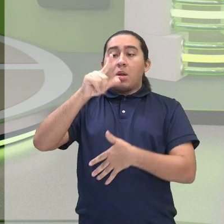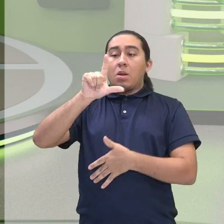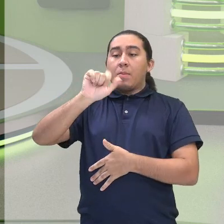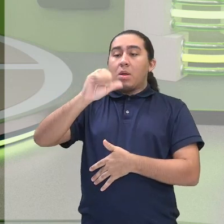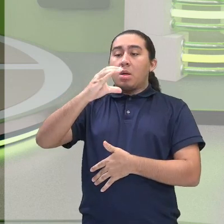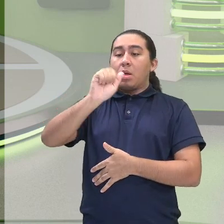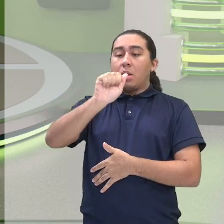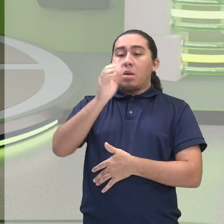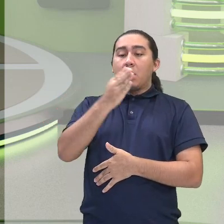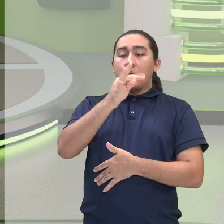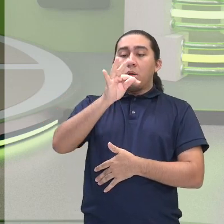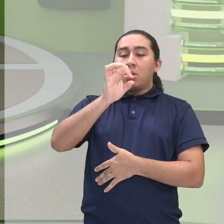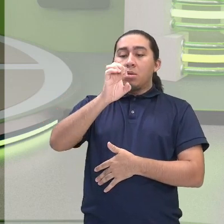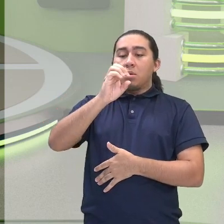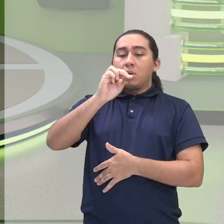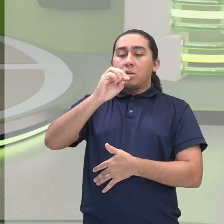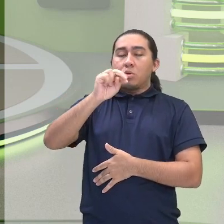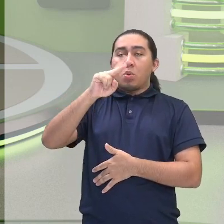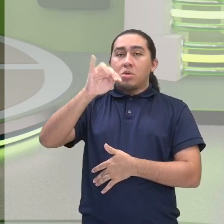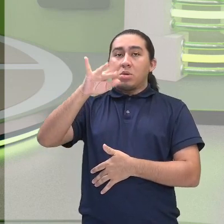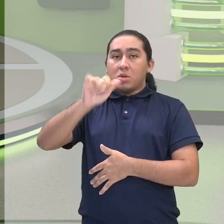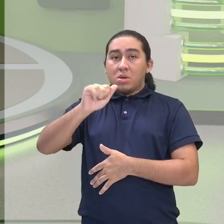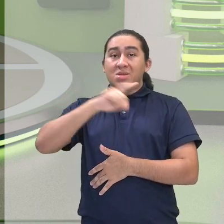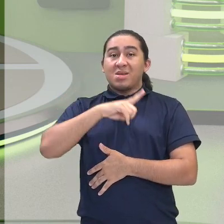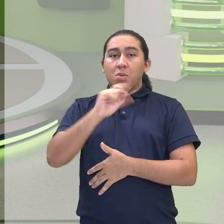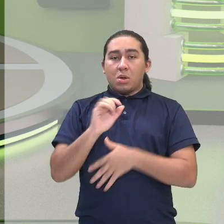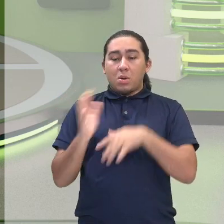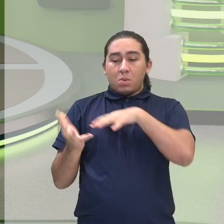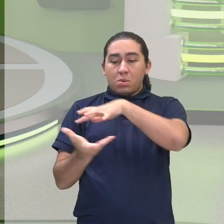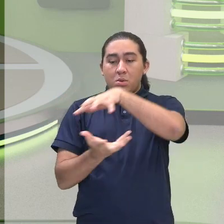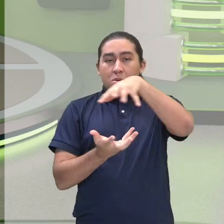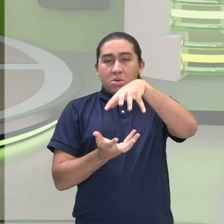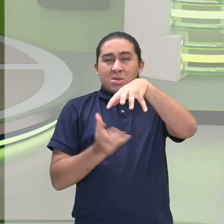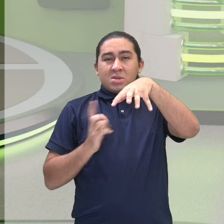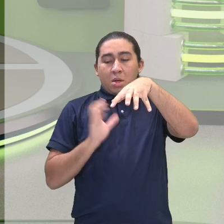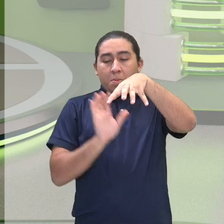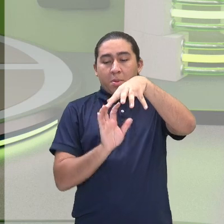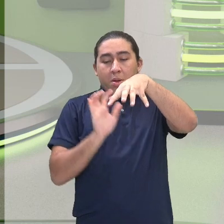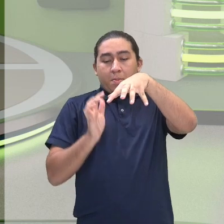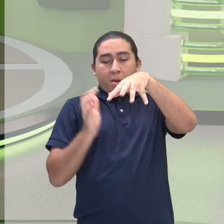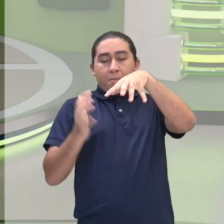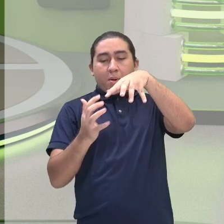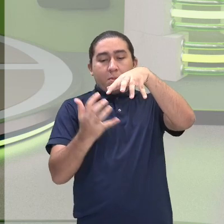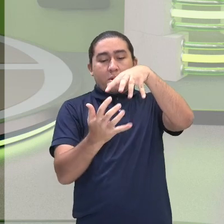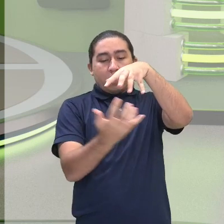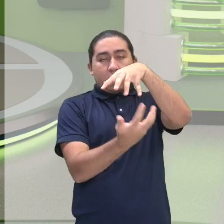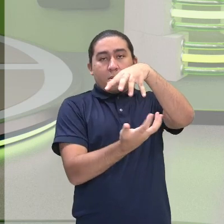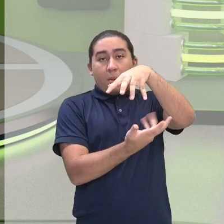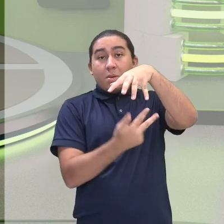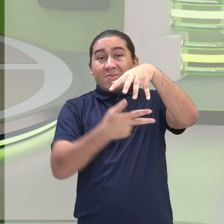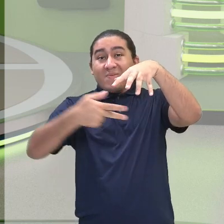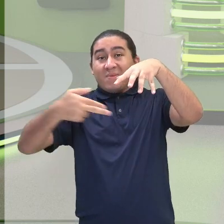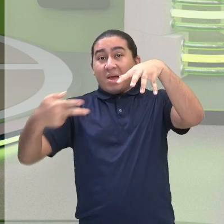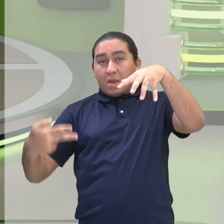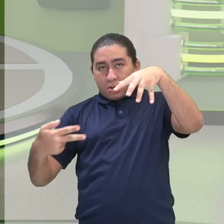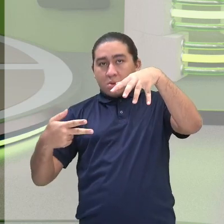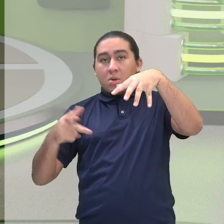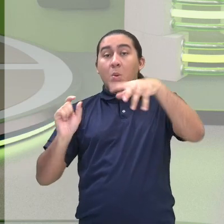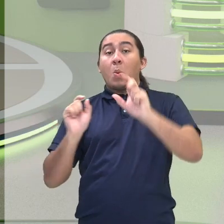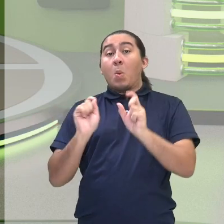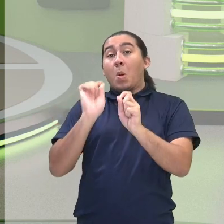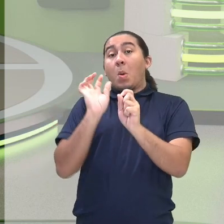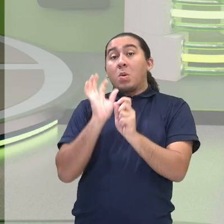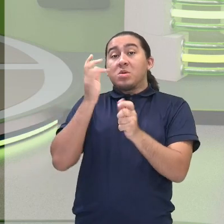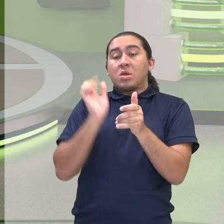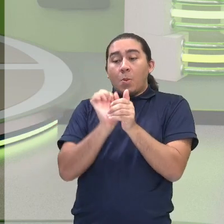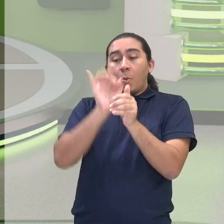crosta terrestre ela é formada por vários blocos, né, de placas tectônicas. E essas atividades, o vulcão, o terremoto,